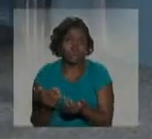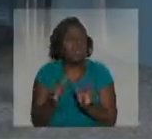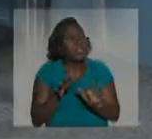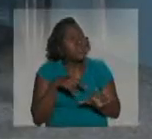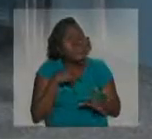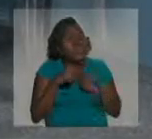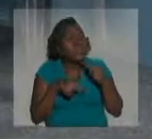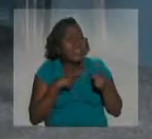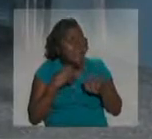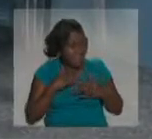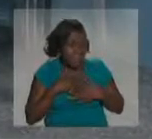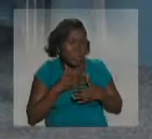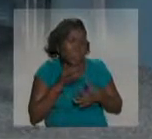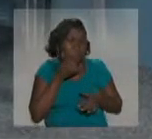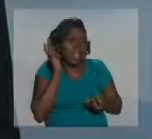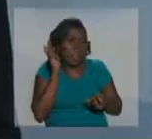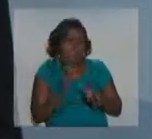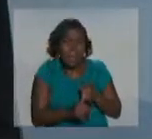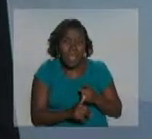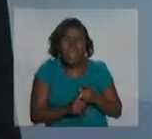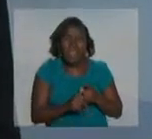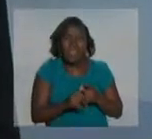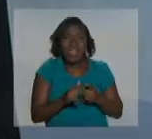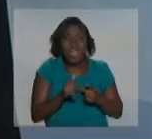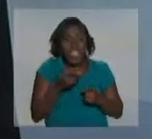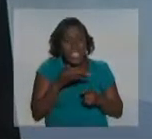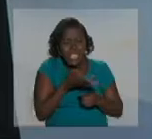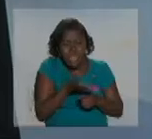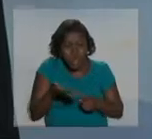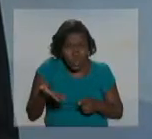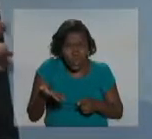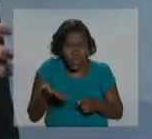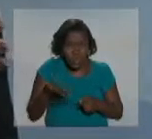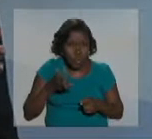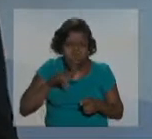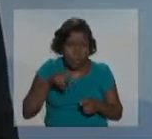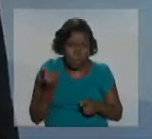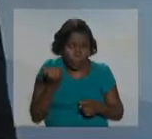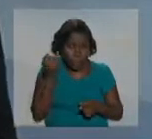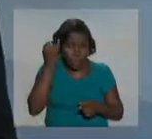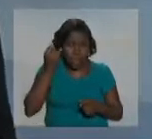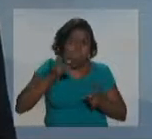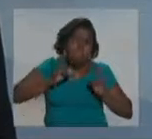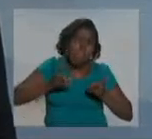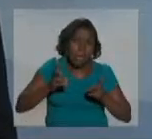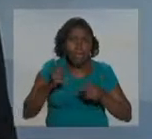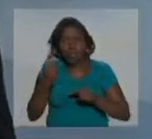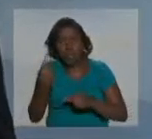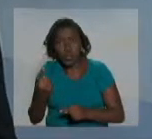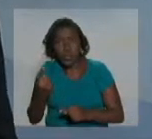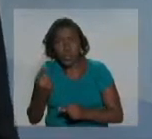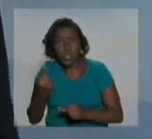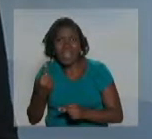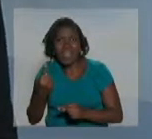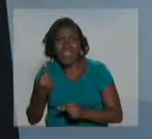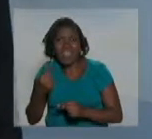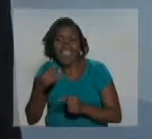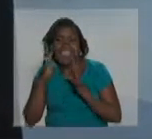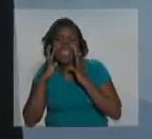minha, desculpa te interromper, de alguma forma isso não é importante? Mesmo que um sistema de transporte